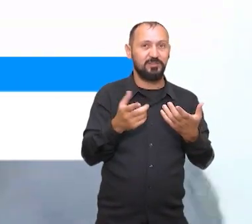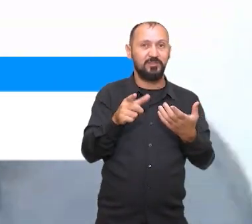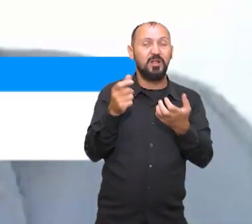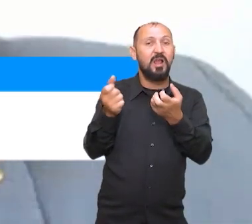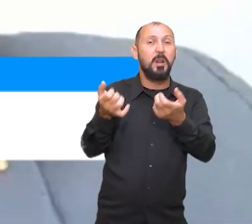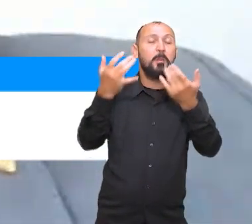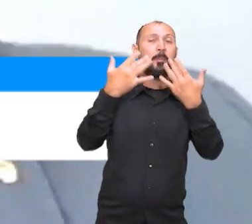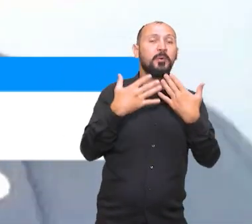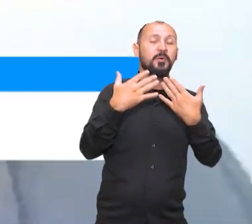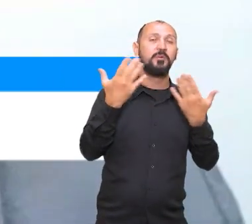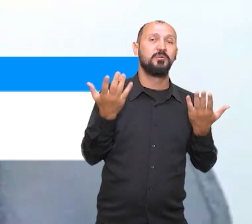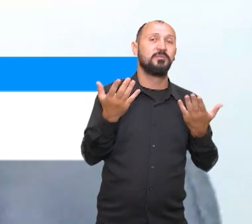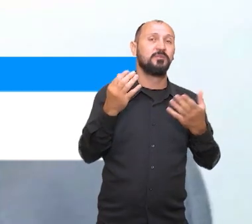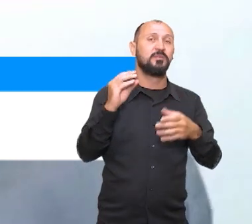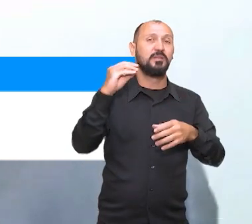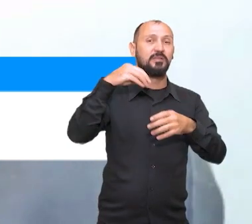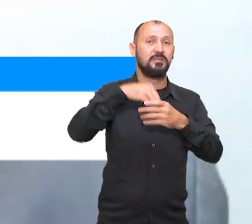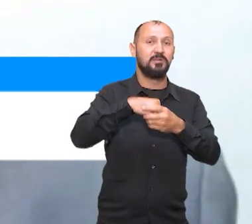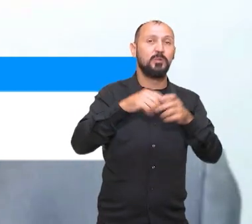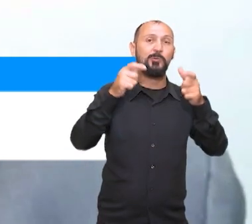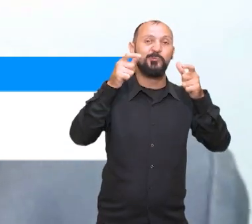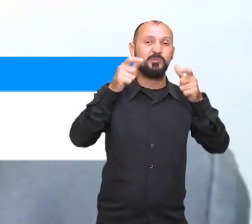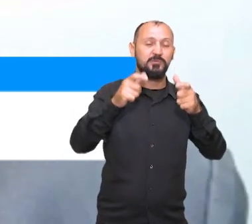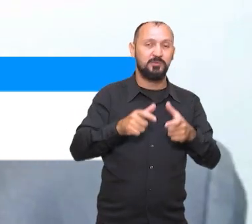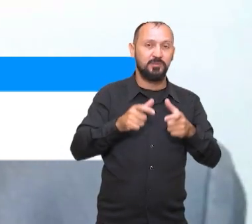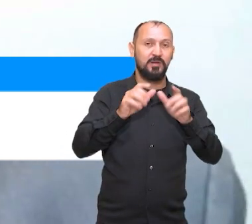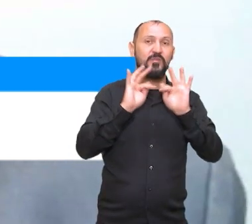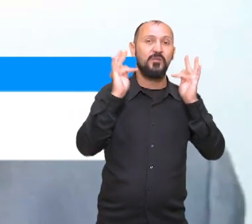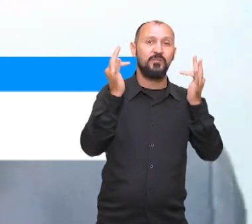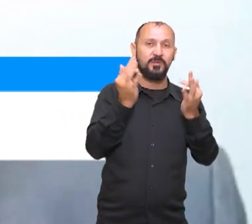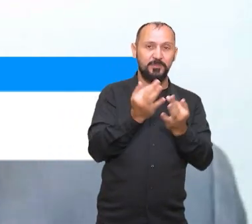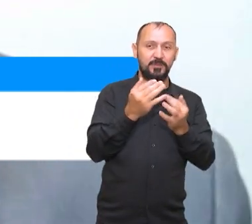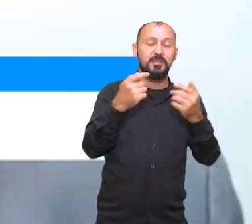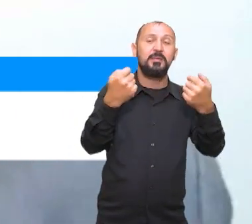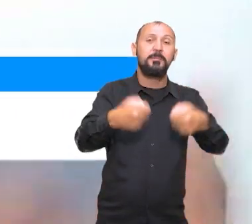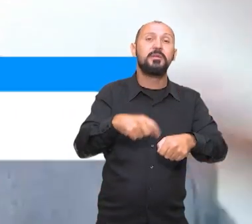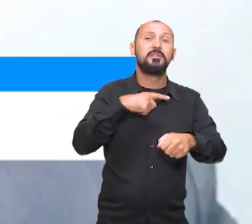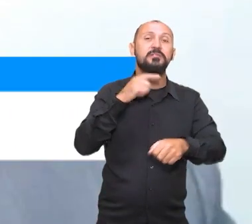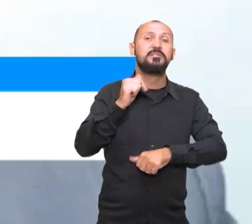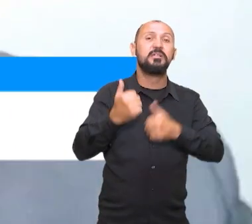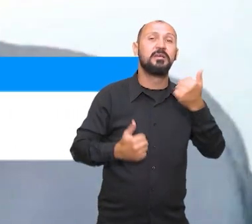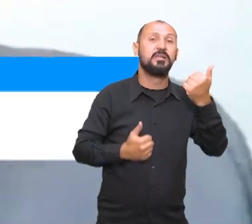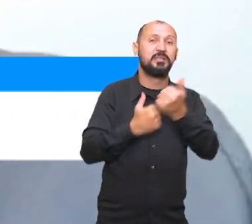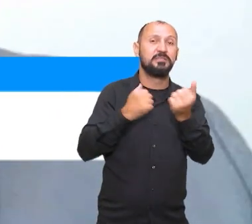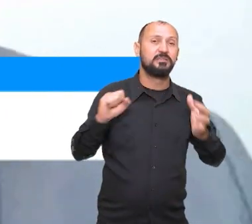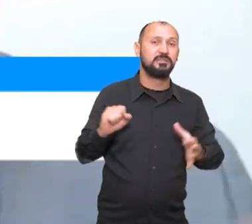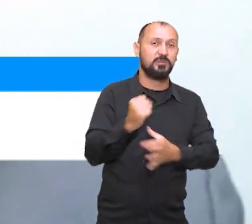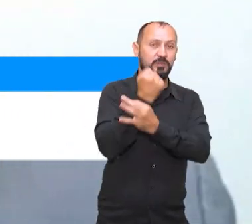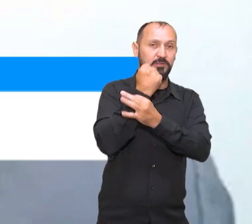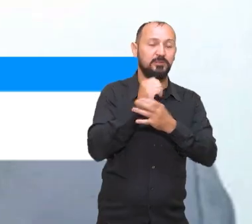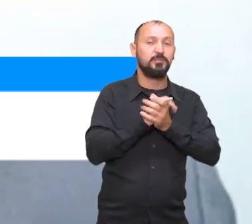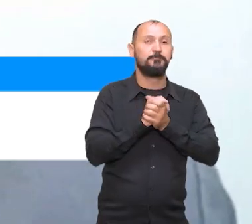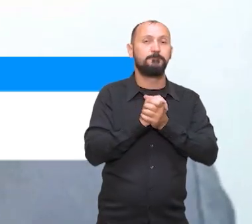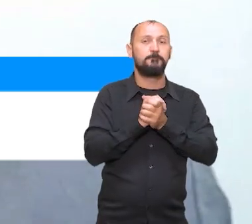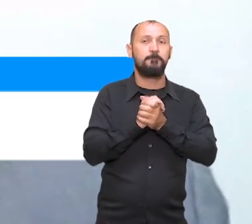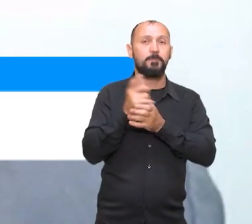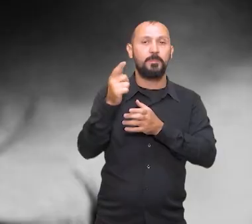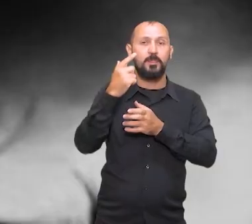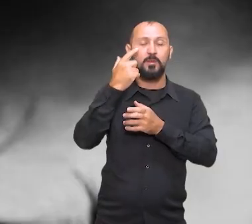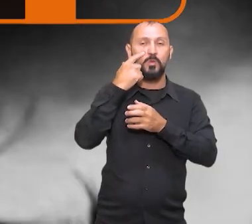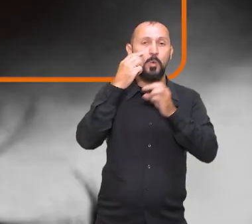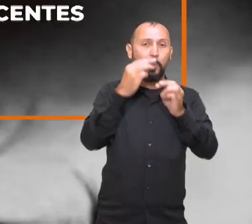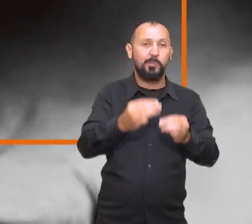infelizmente, justamente, como disse Vossa Excelência, no seio do ambiente que, em tese, deveria dar a ele essa